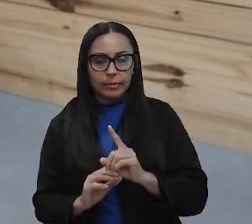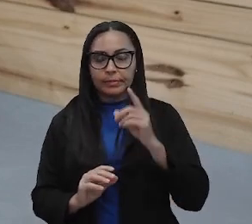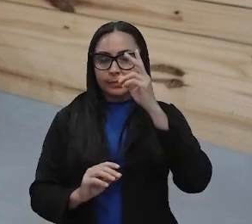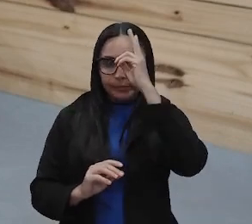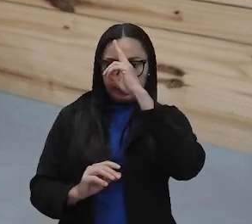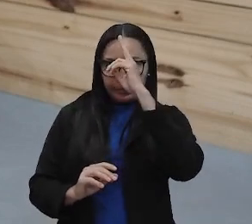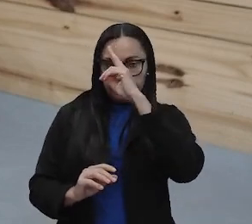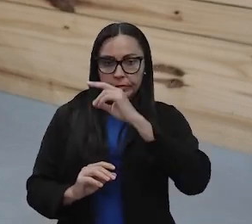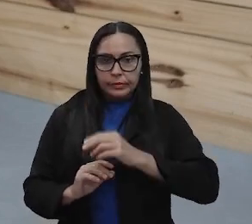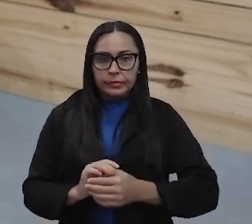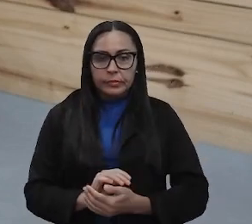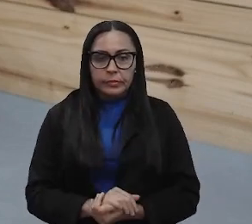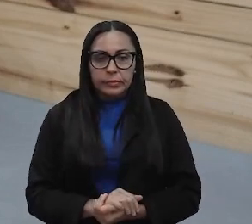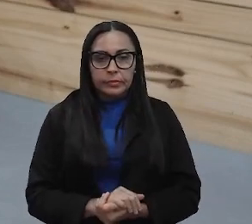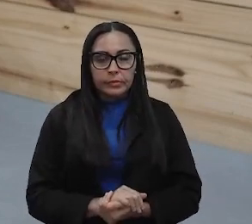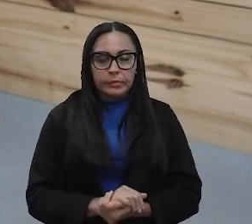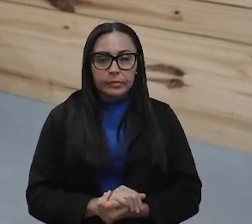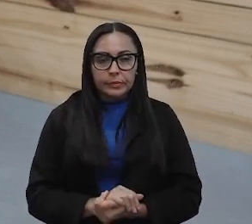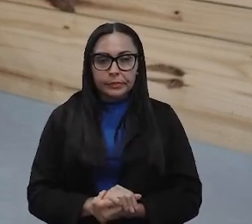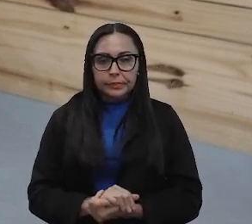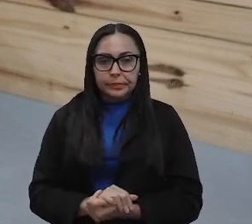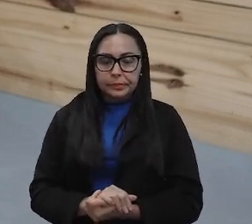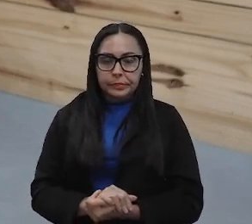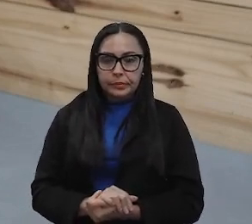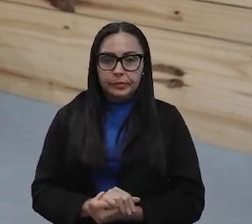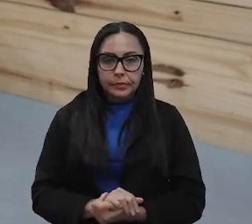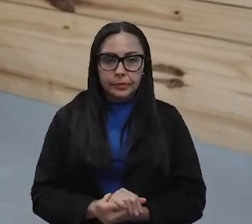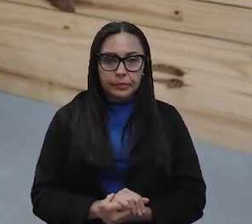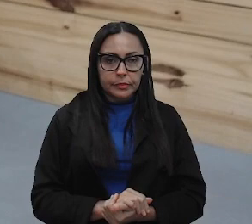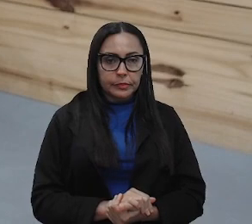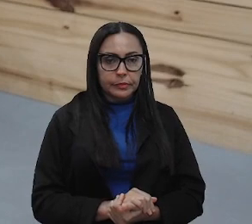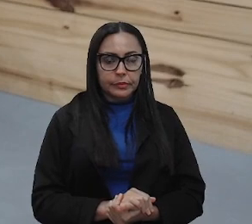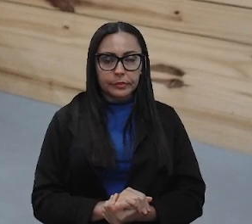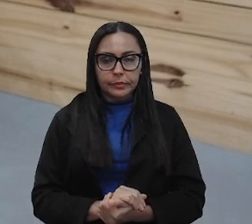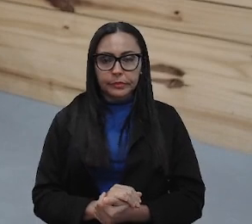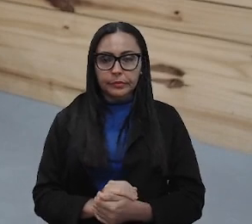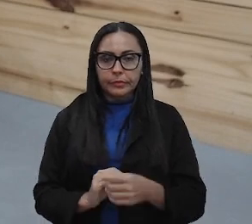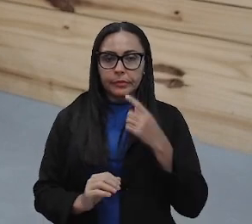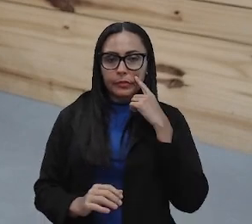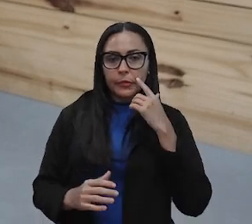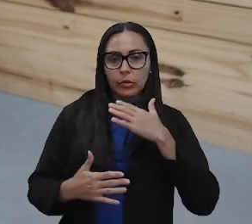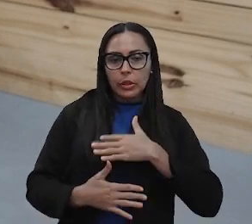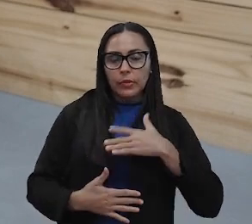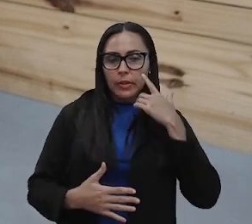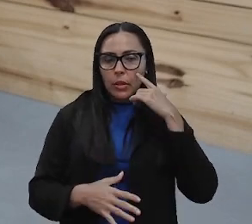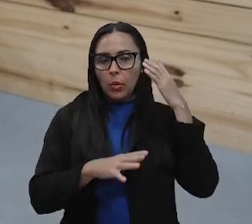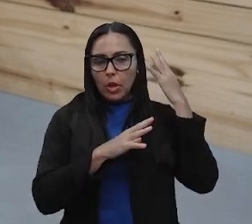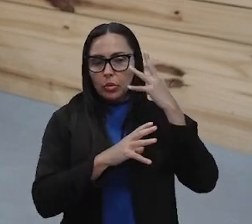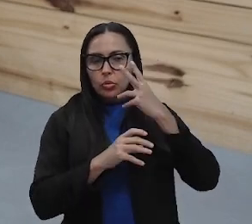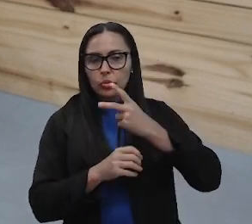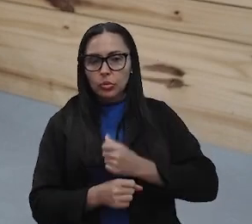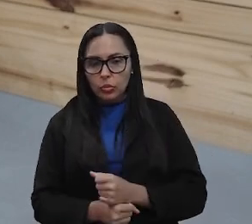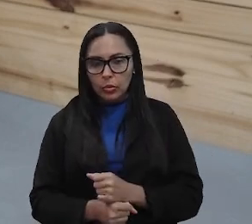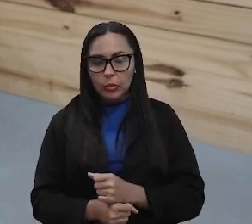dados. Vamos para a próxima. Bom, eu vou fazer aqui para vocês um resumo muito breve